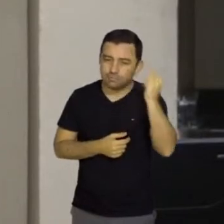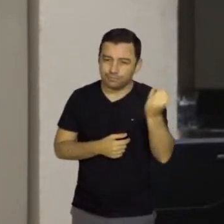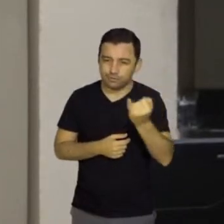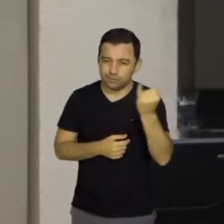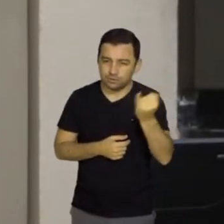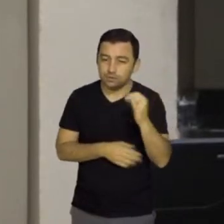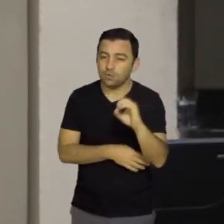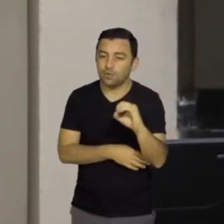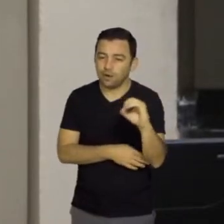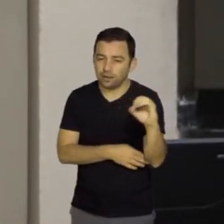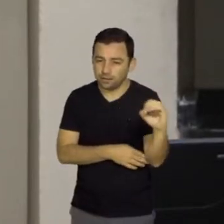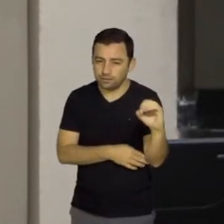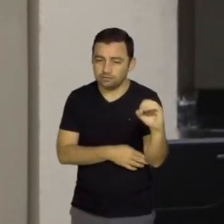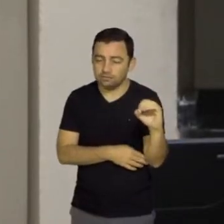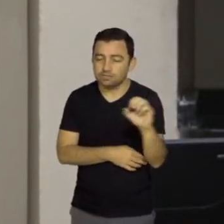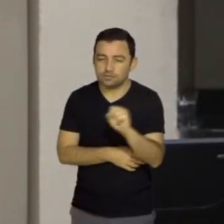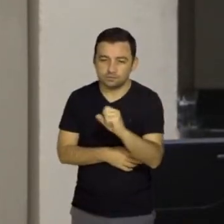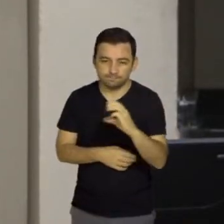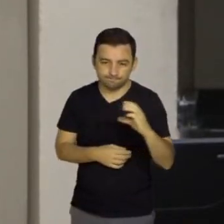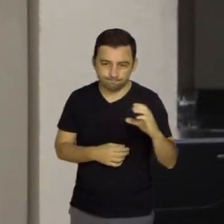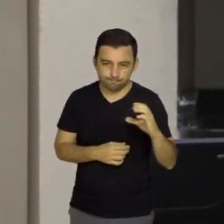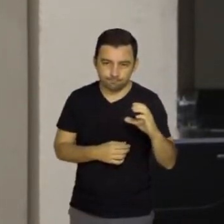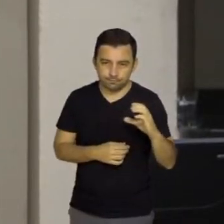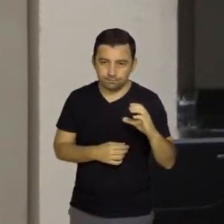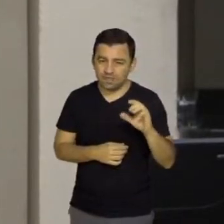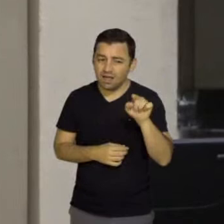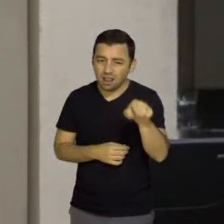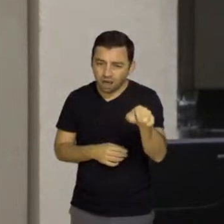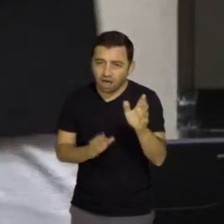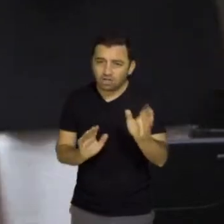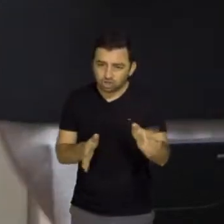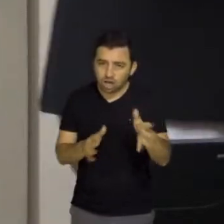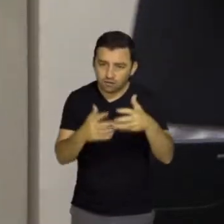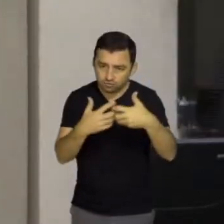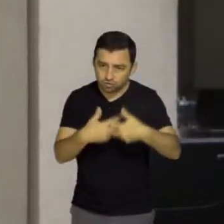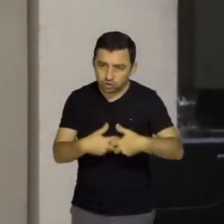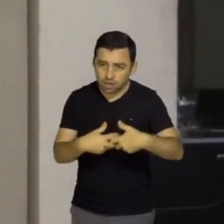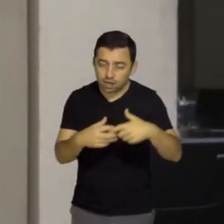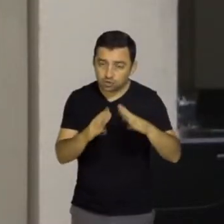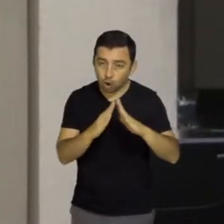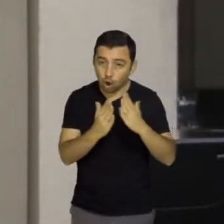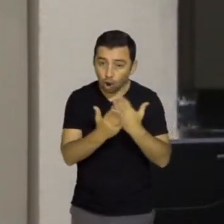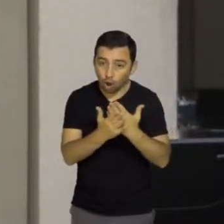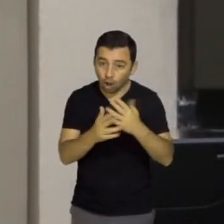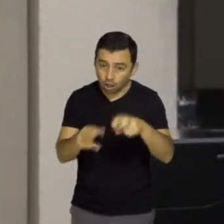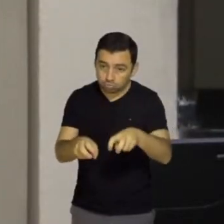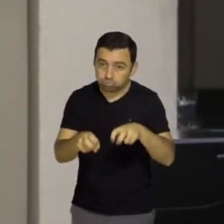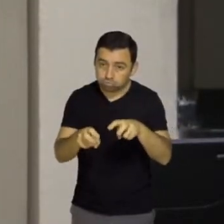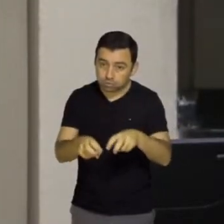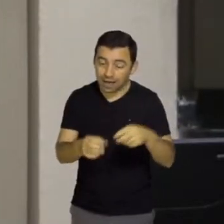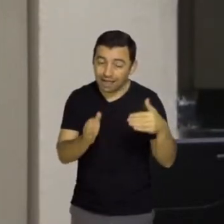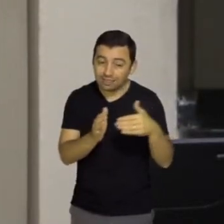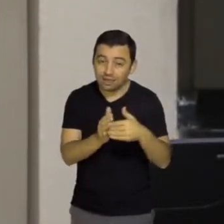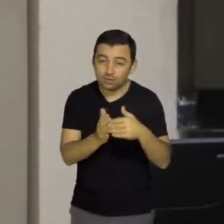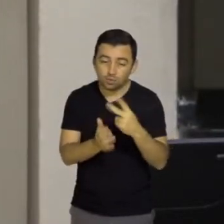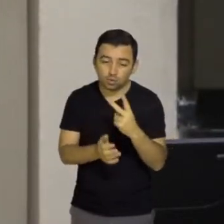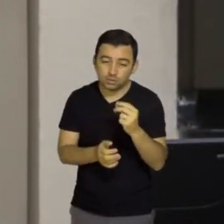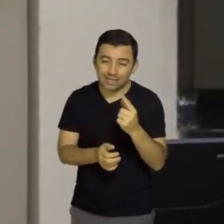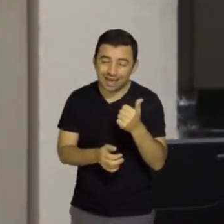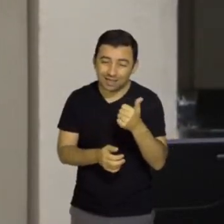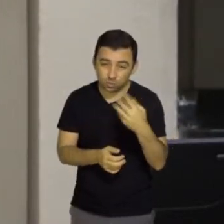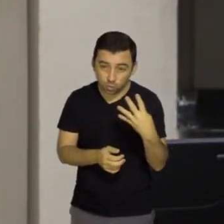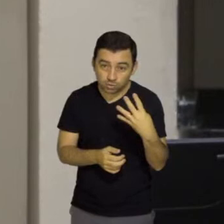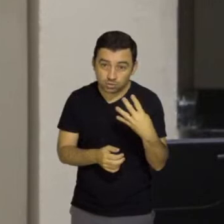extremo oeste catarinense. Lá já funcionou uma escola agrícola que, até o ano de 2014, formou